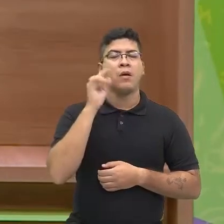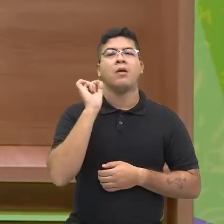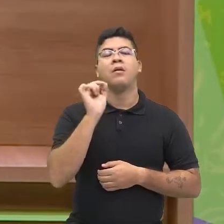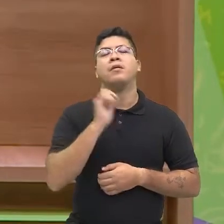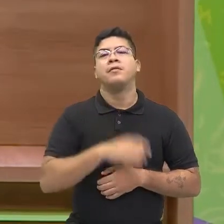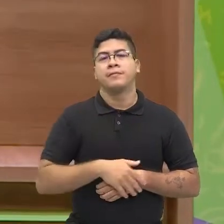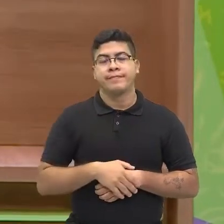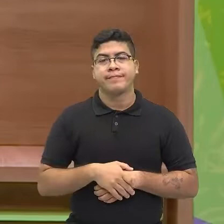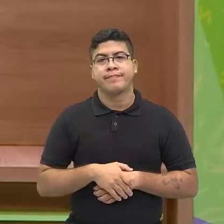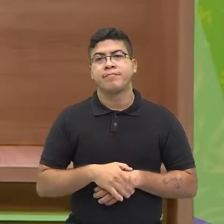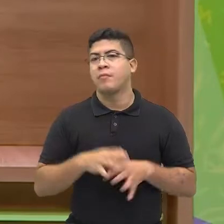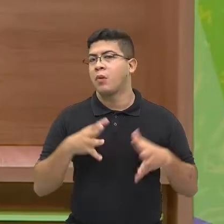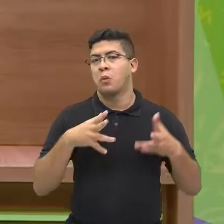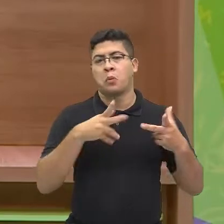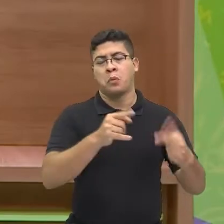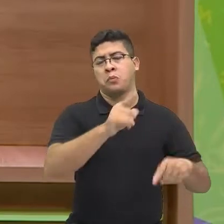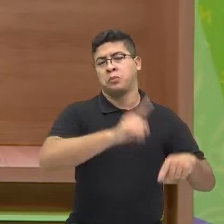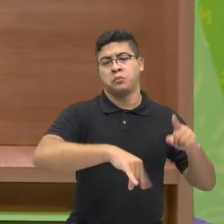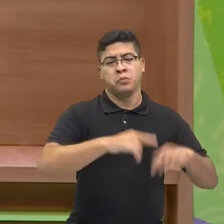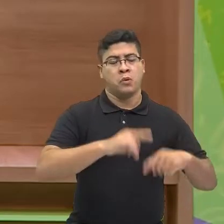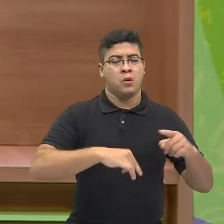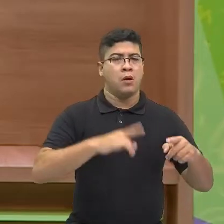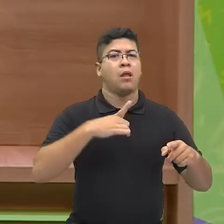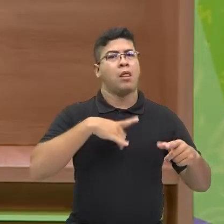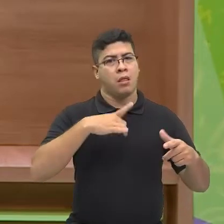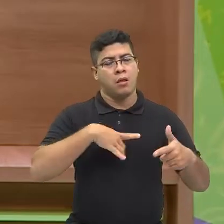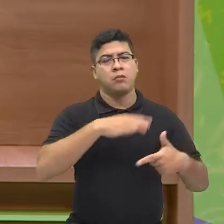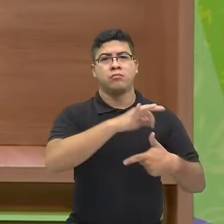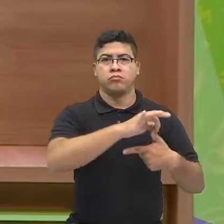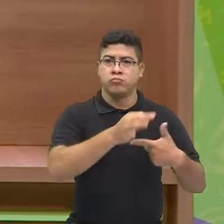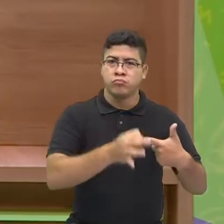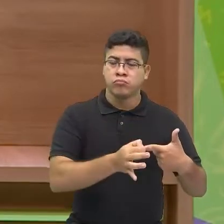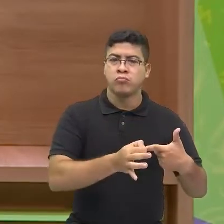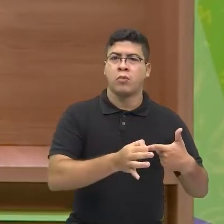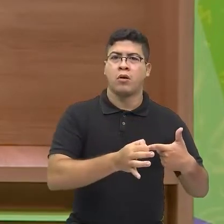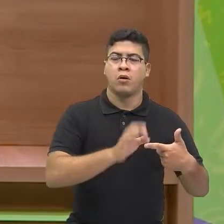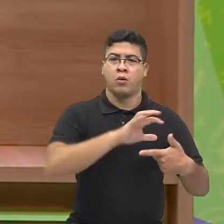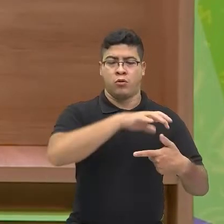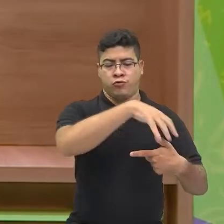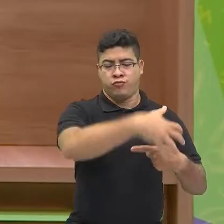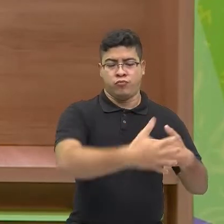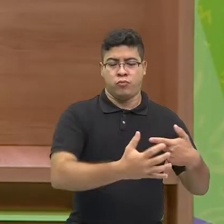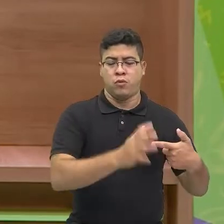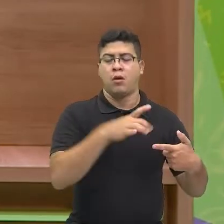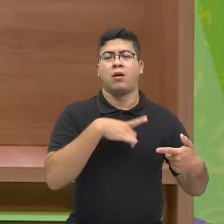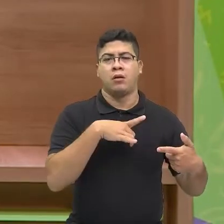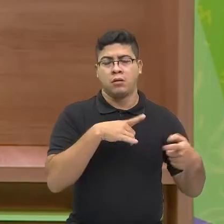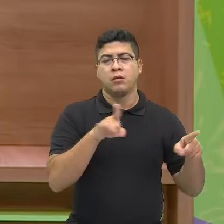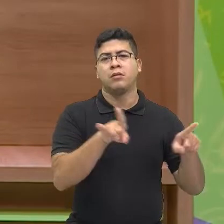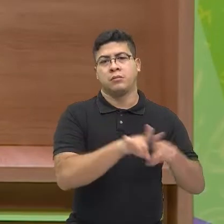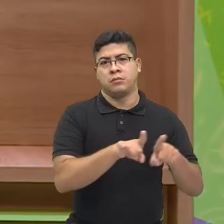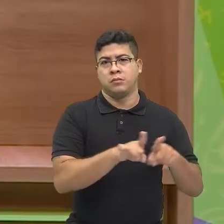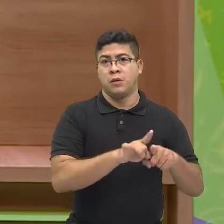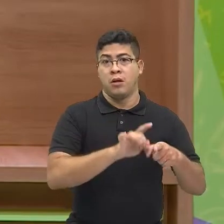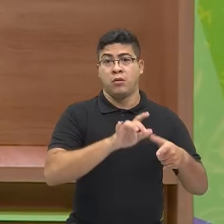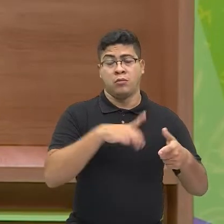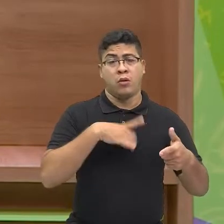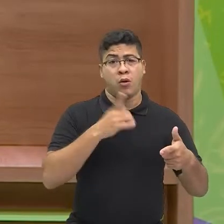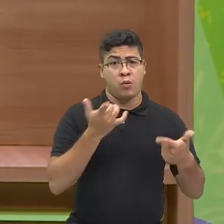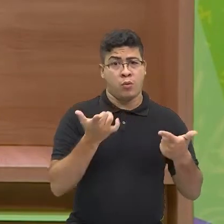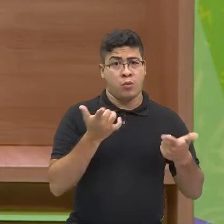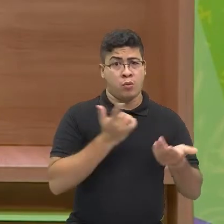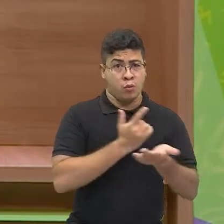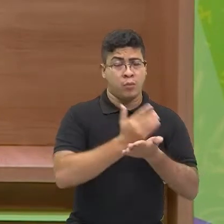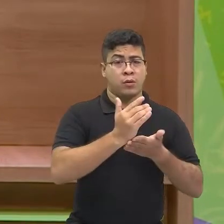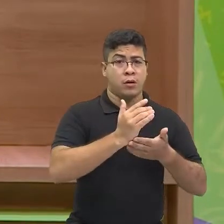as formas tinham formas geométricas e eles decompunham essas imagens em 3D,